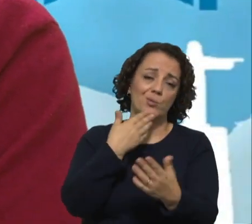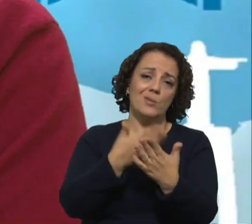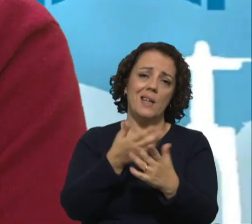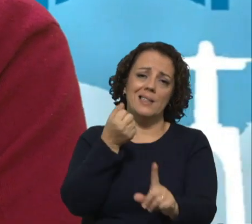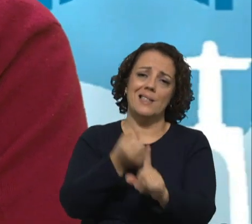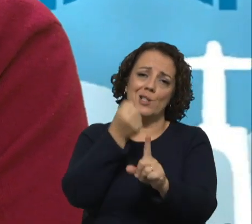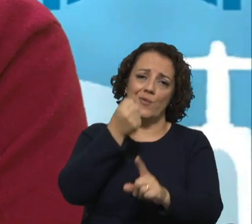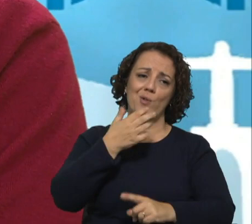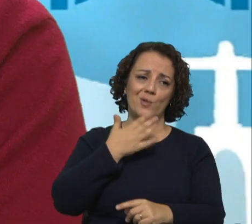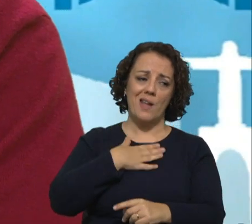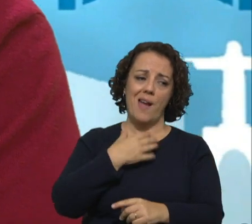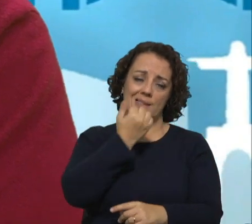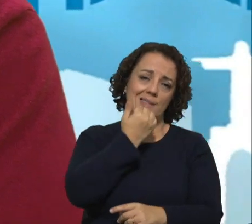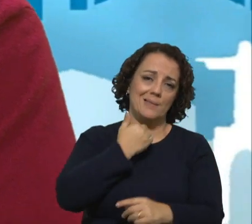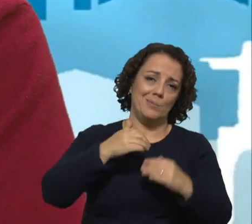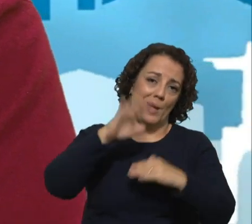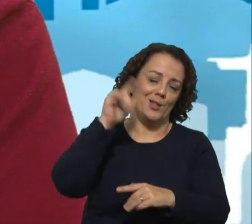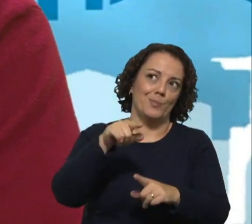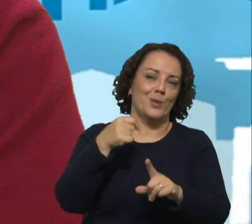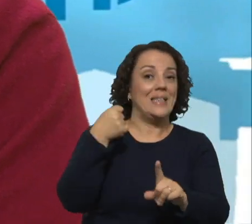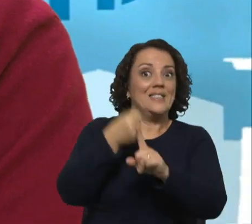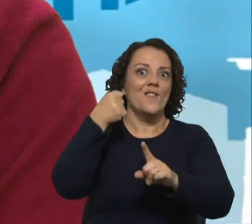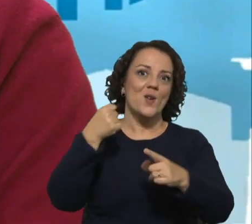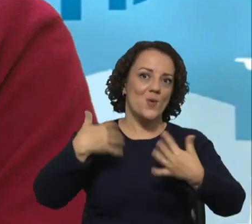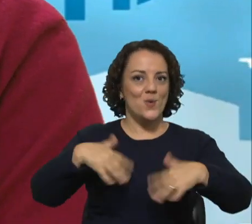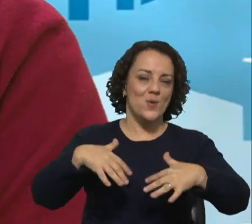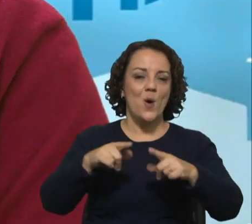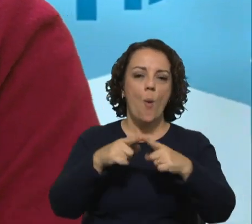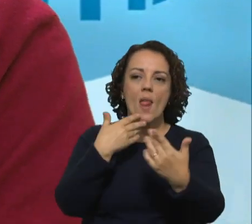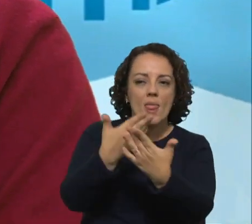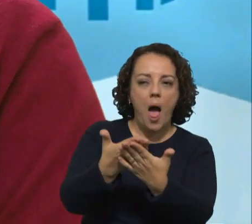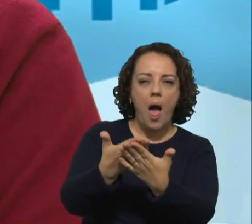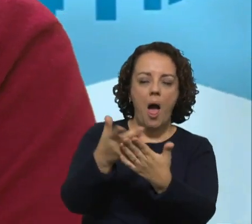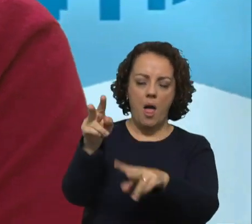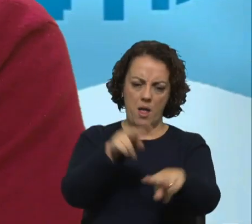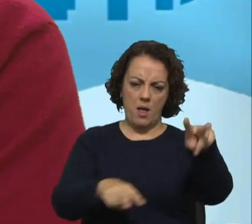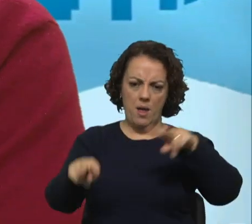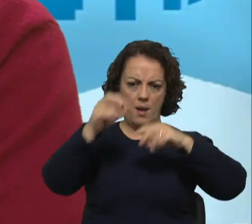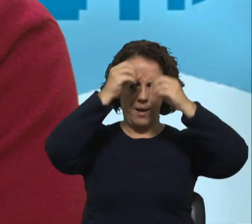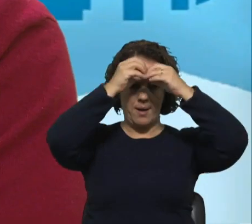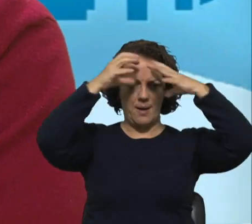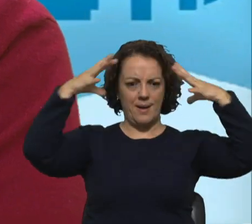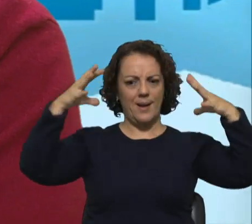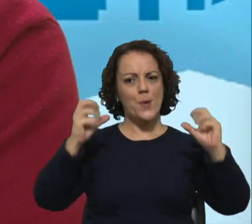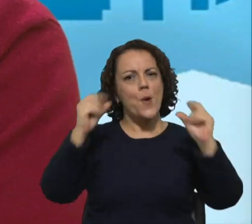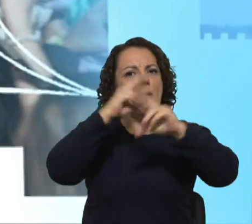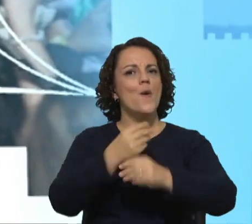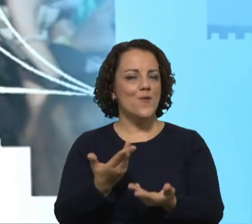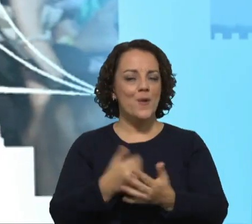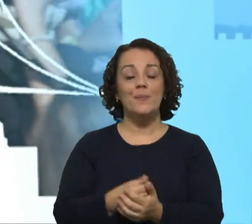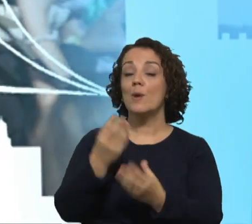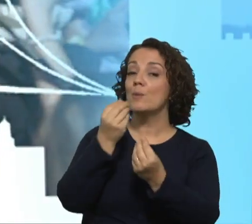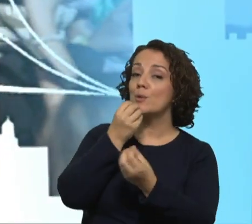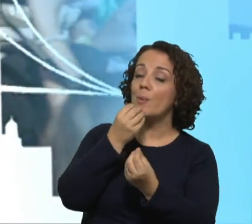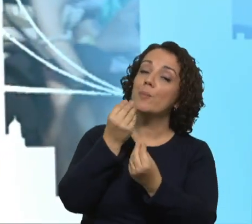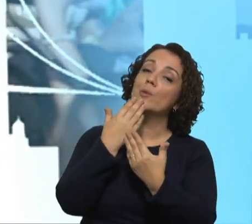nos agradam mais, porque são de facto desafios, não é? E criar um novo imaginário e criar um novo olhar sobre as coisas, não é? Muito bem, Miguel Cardoso,